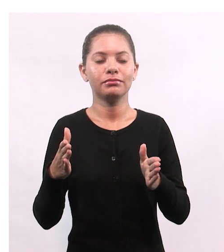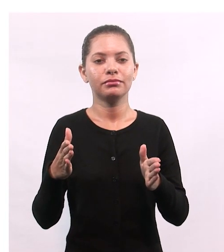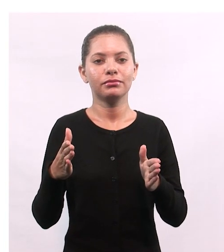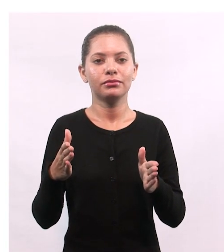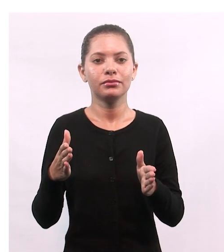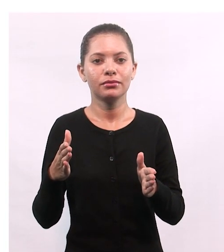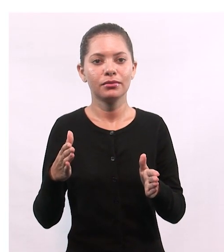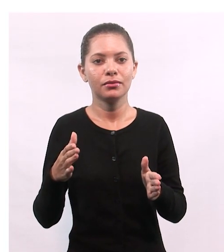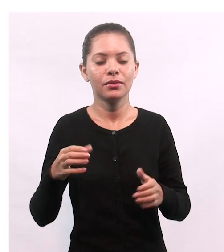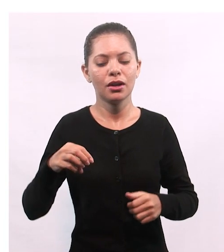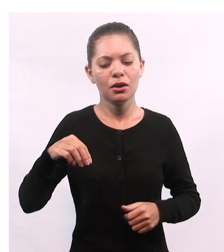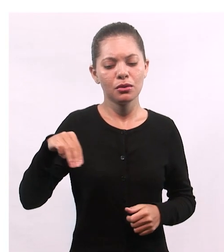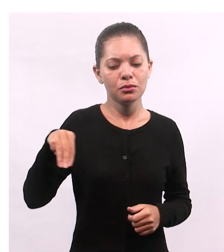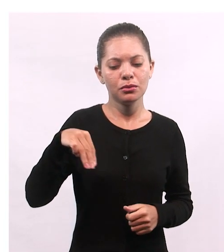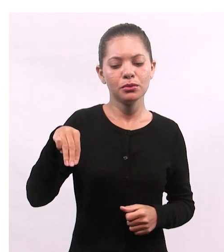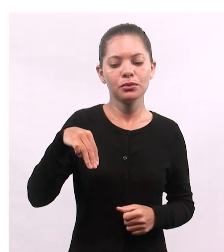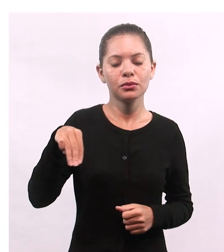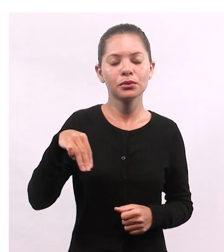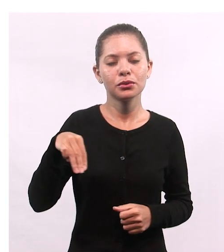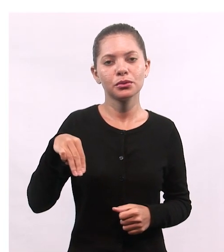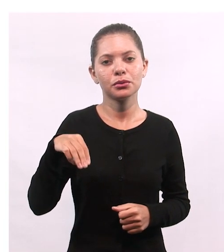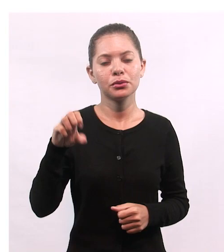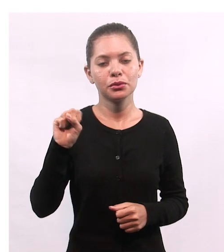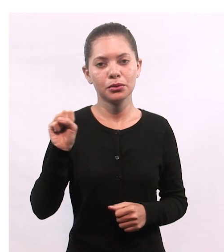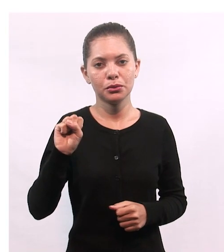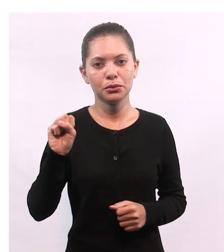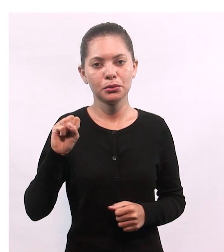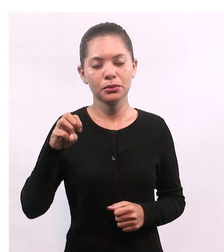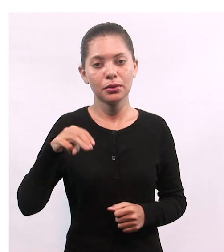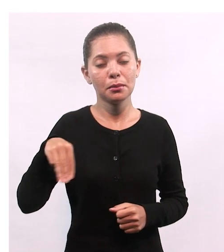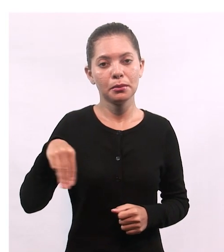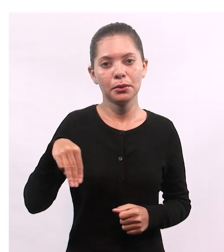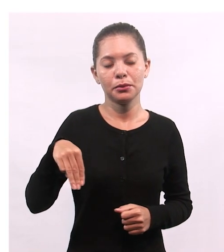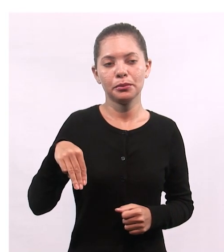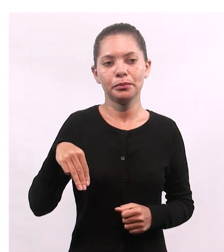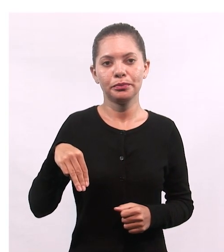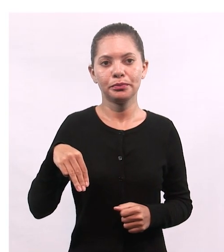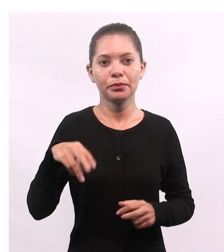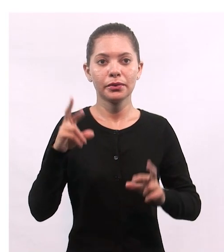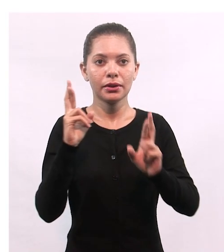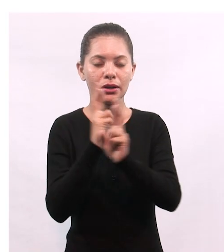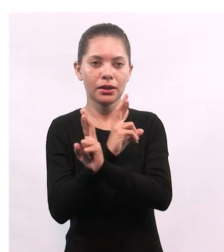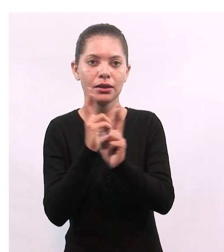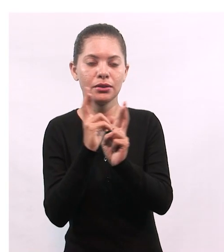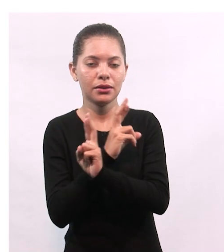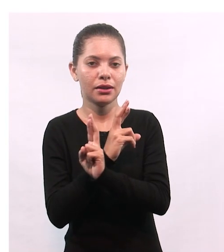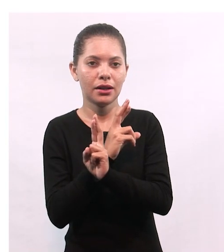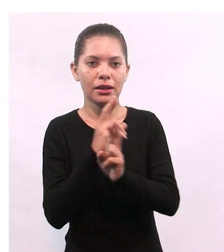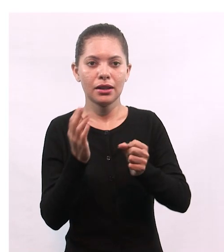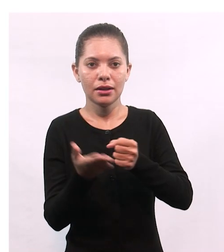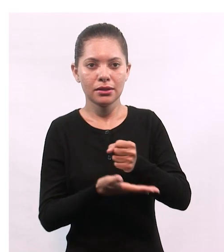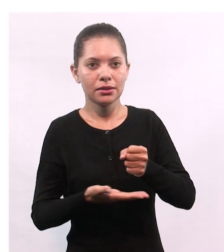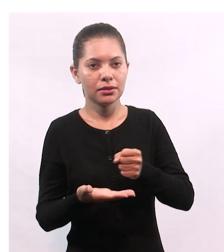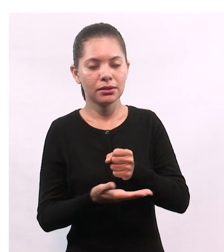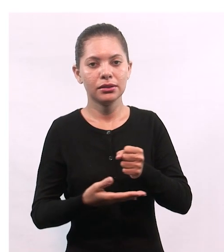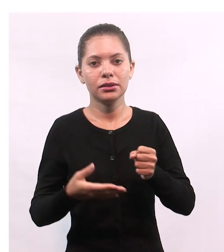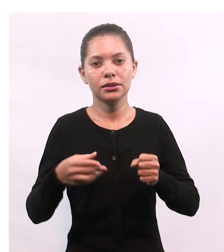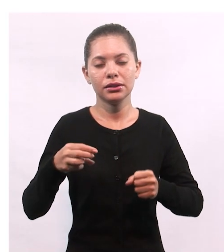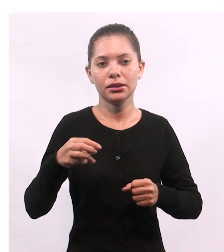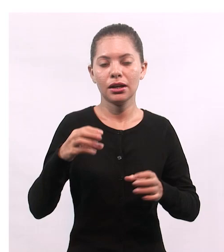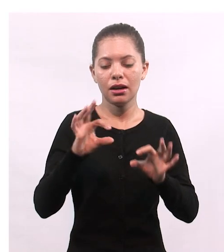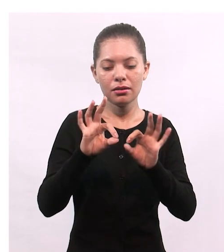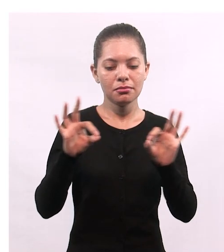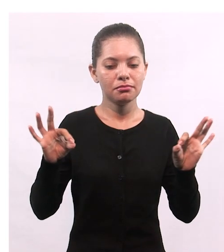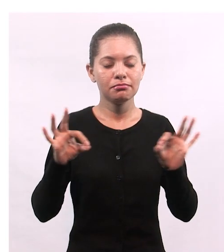quase 1 bilionésimo de segundos, é que é o que a gente adota como metro. Está relacionado basicamente a essa mesma